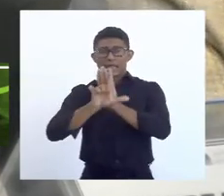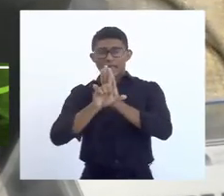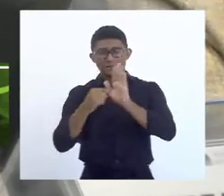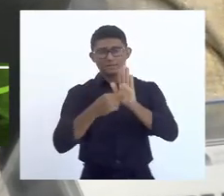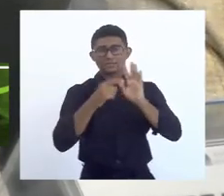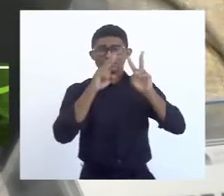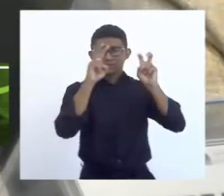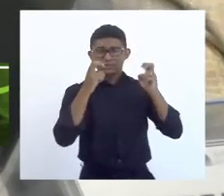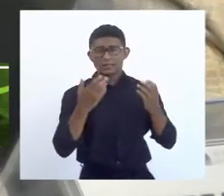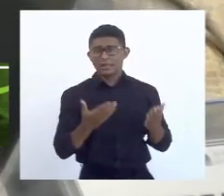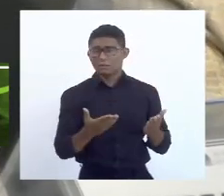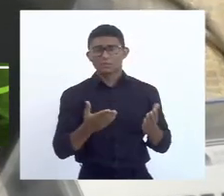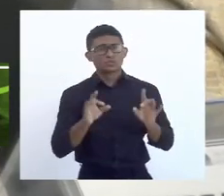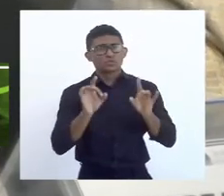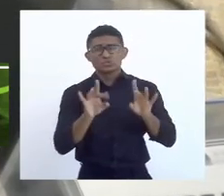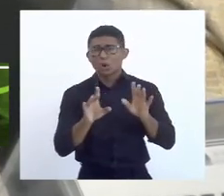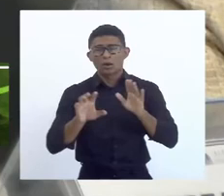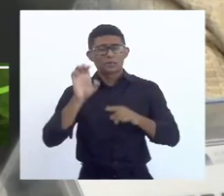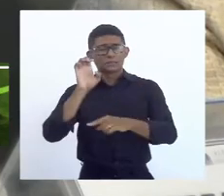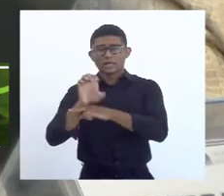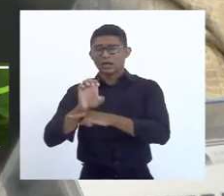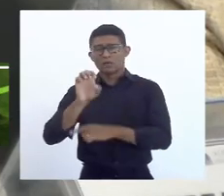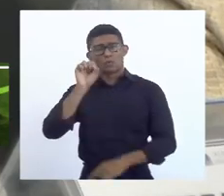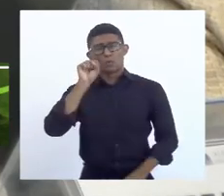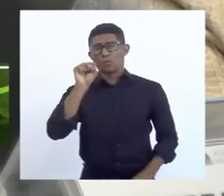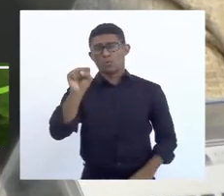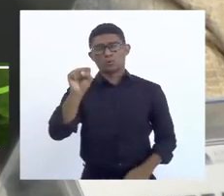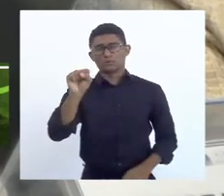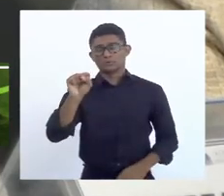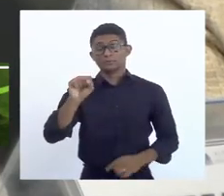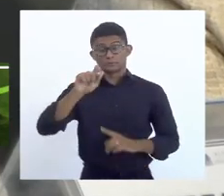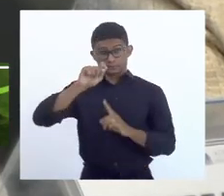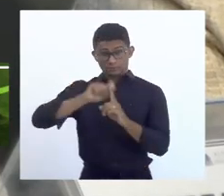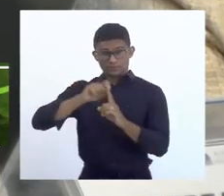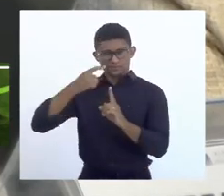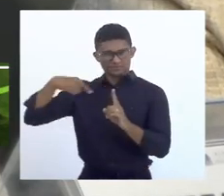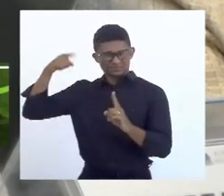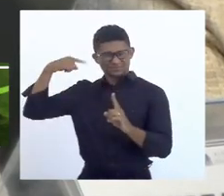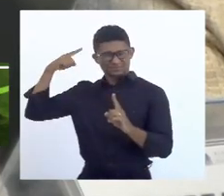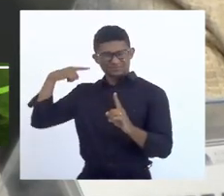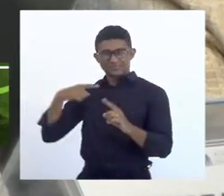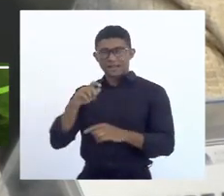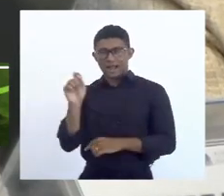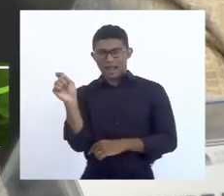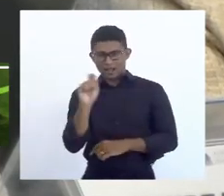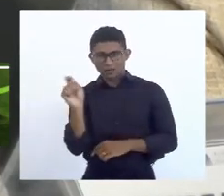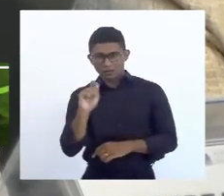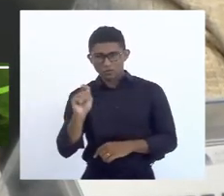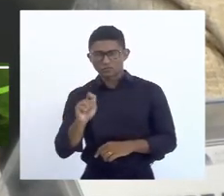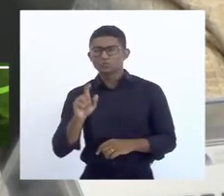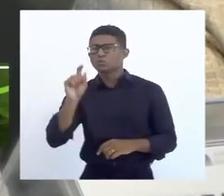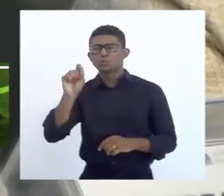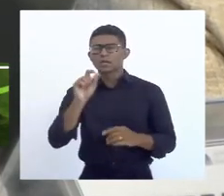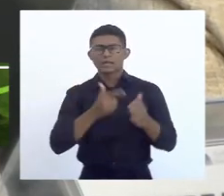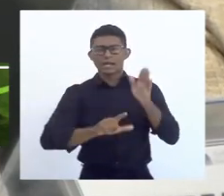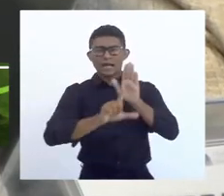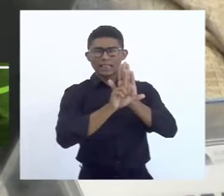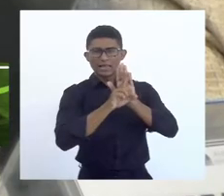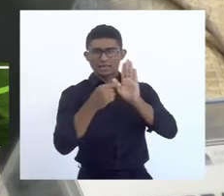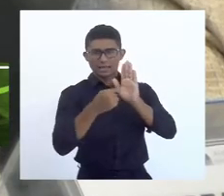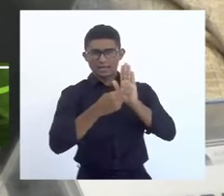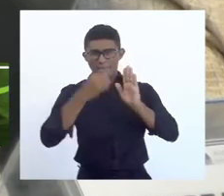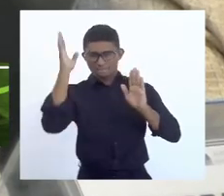política. Em agosto, foi aprovada no Brasil a primeira legislação em relação ao